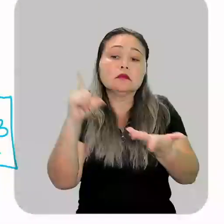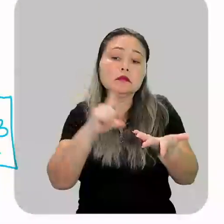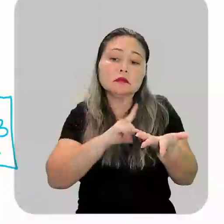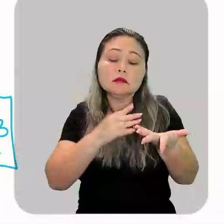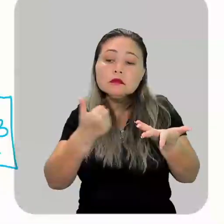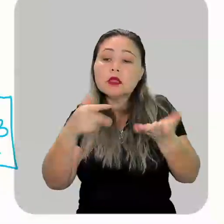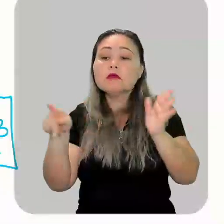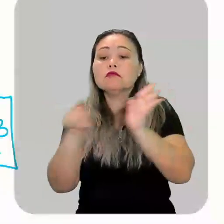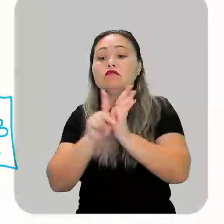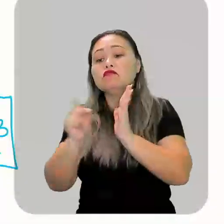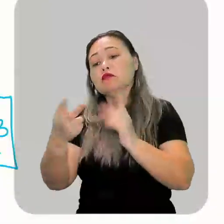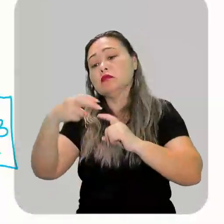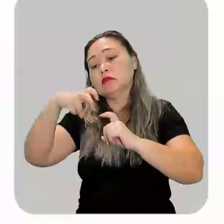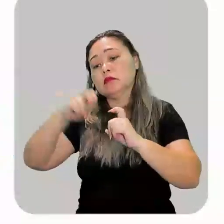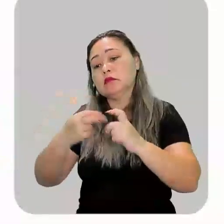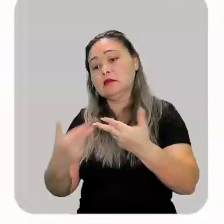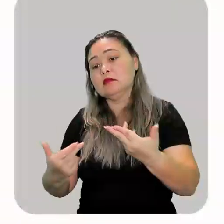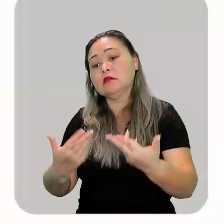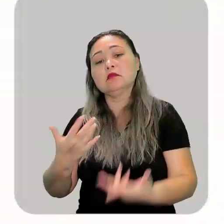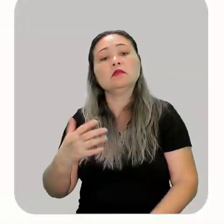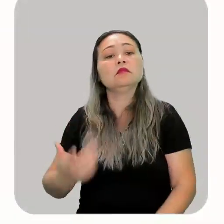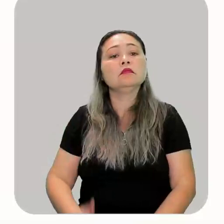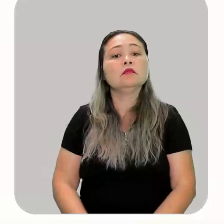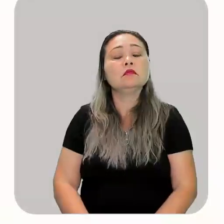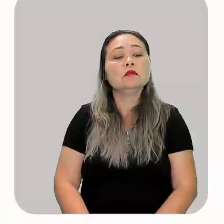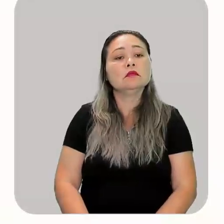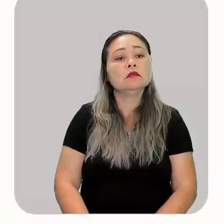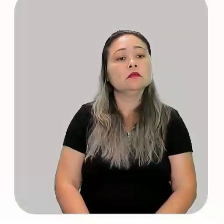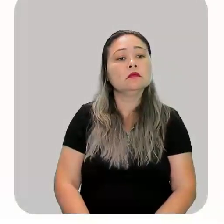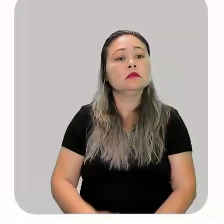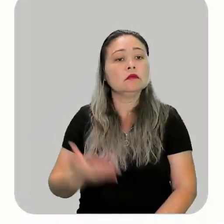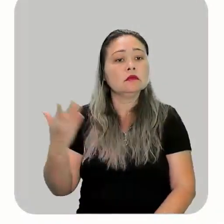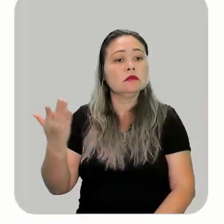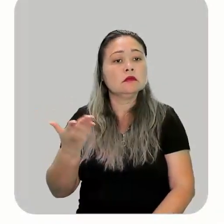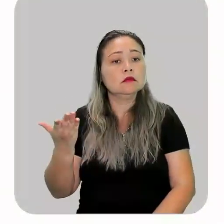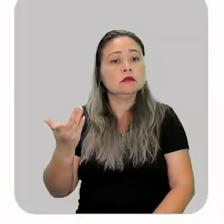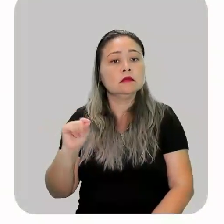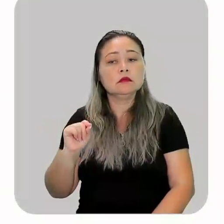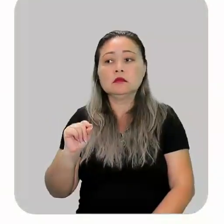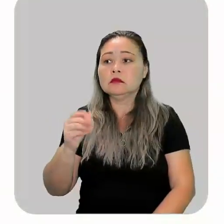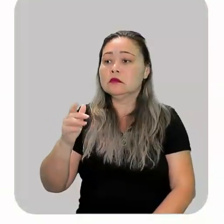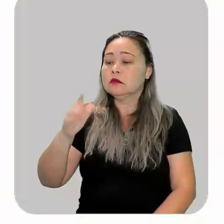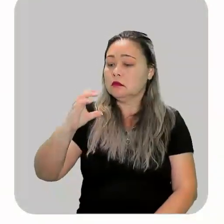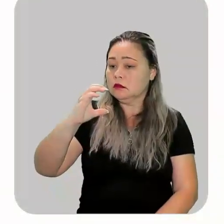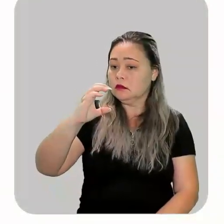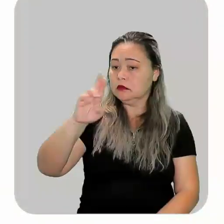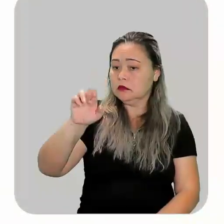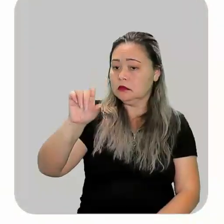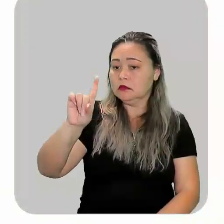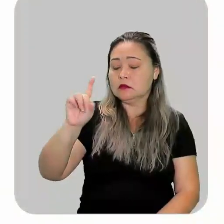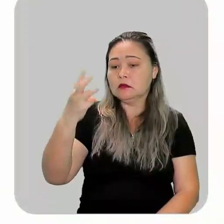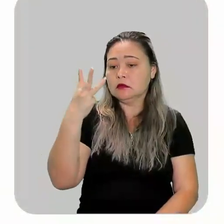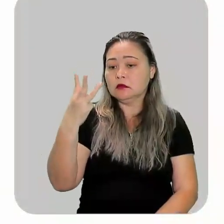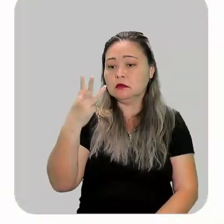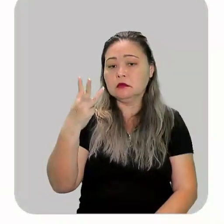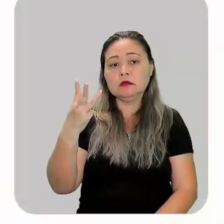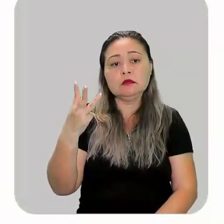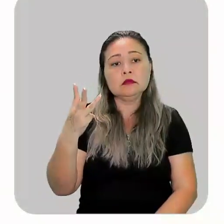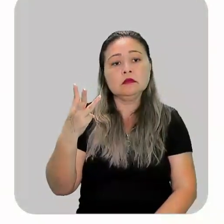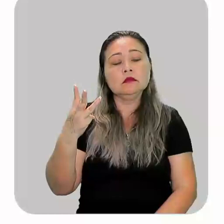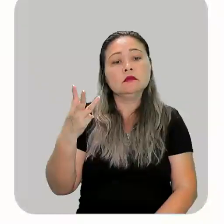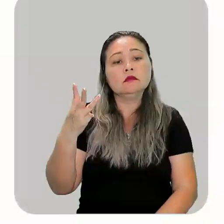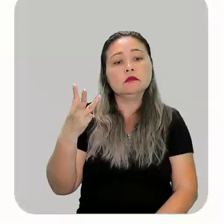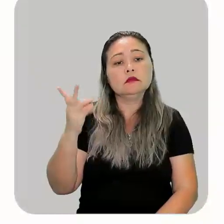para o refrigerante, né? Vamos lá na outra agora? Agora a gente vai fazer o cubo, tá? O cubinho. São 3, né? Ah,